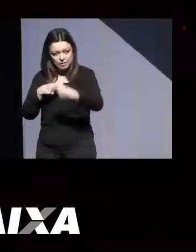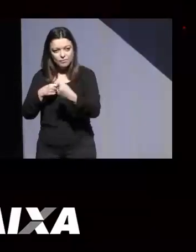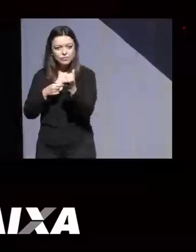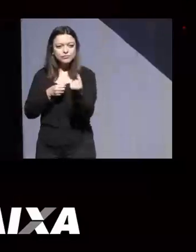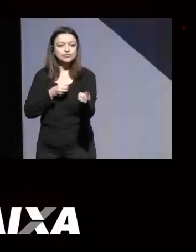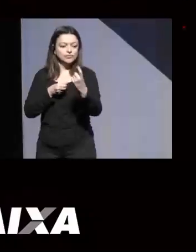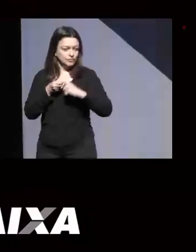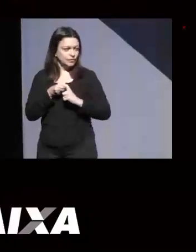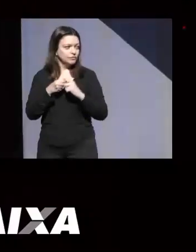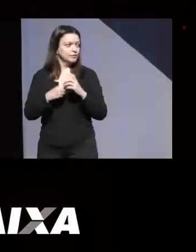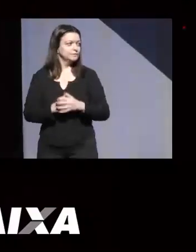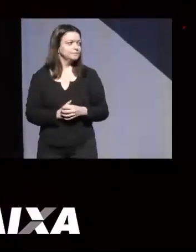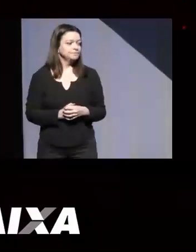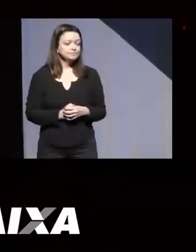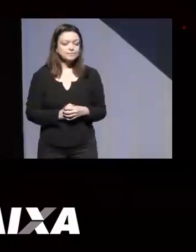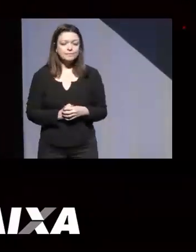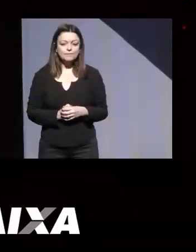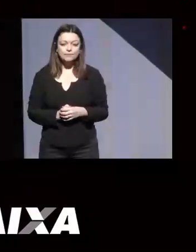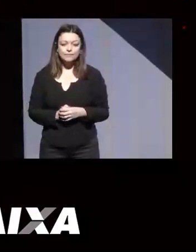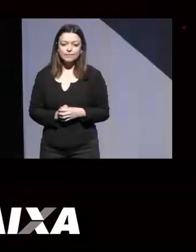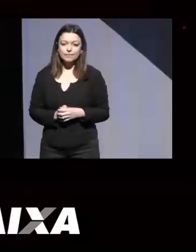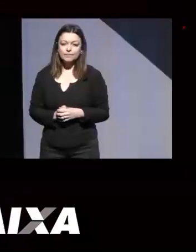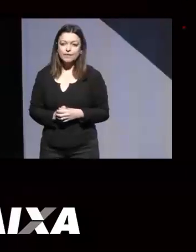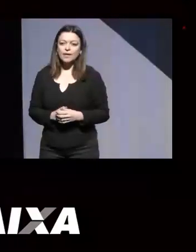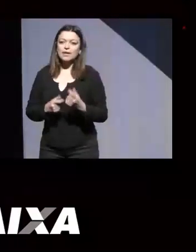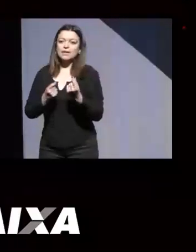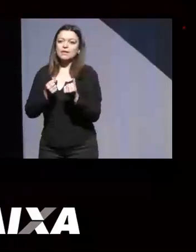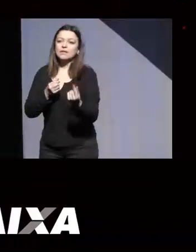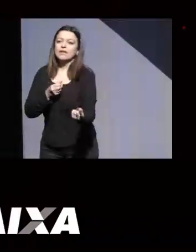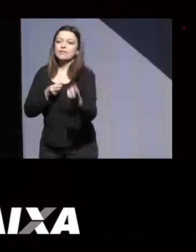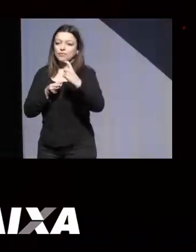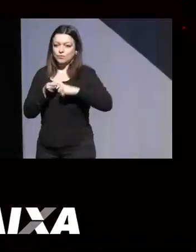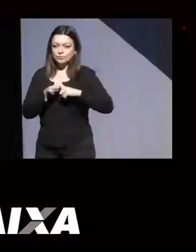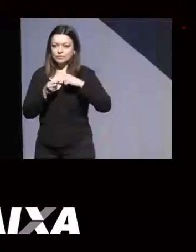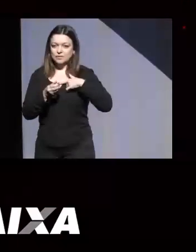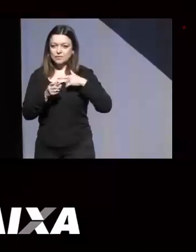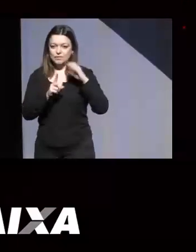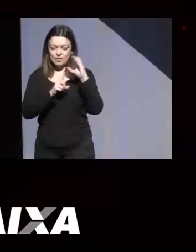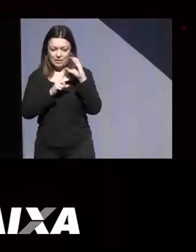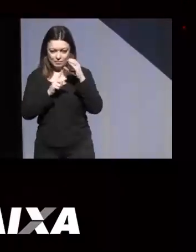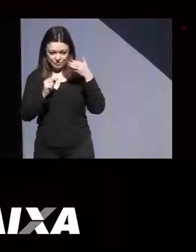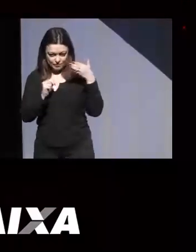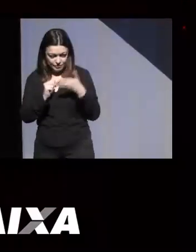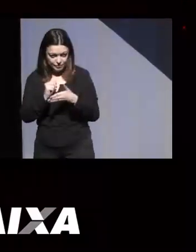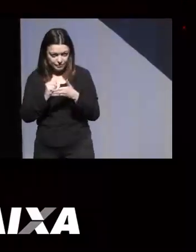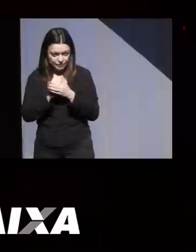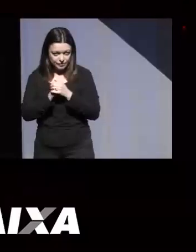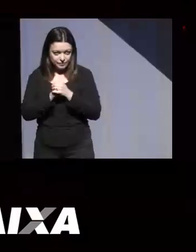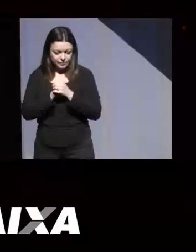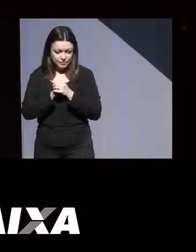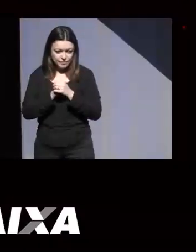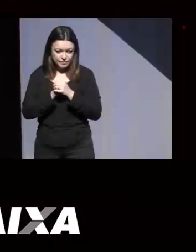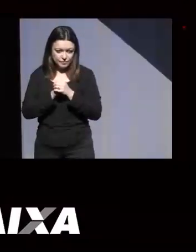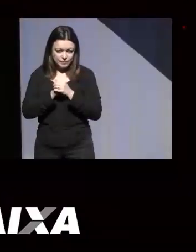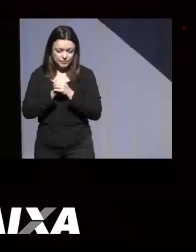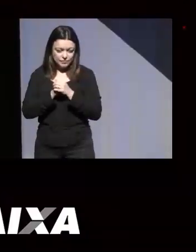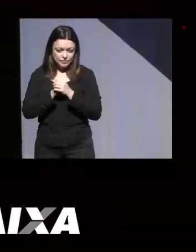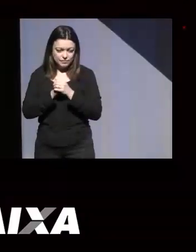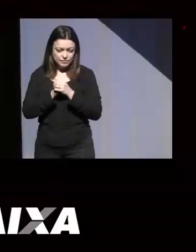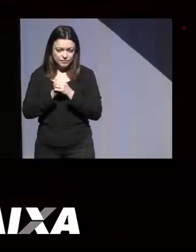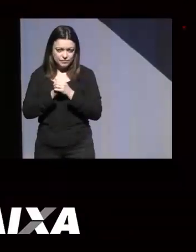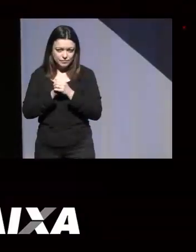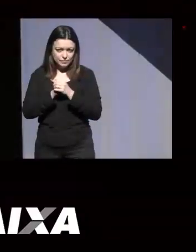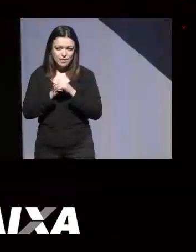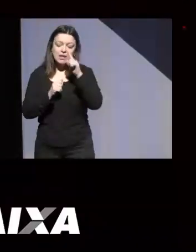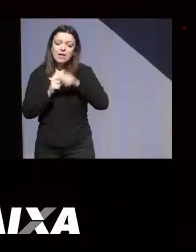As devoluções previstas nesse capítulo serão consideradas, para fins das devoluções nesse capítulo,